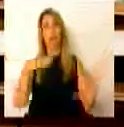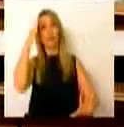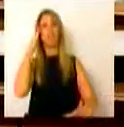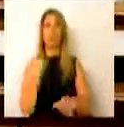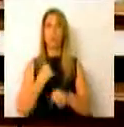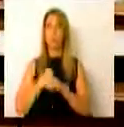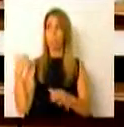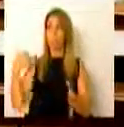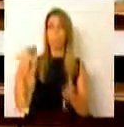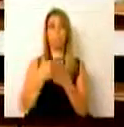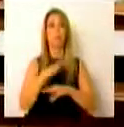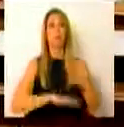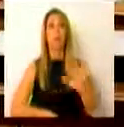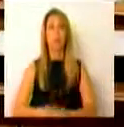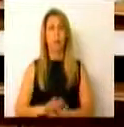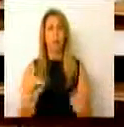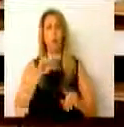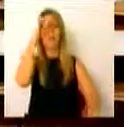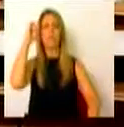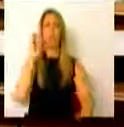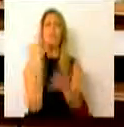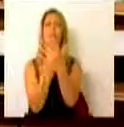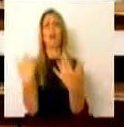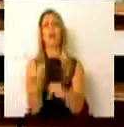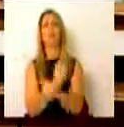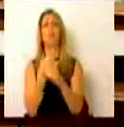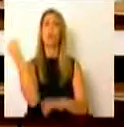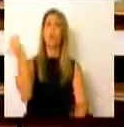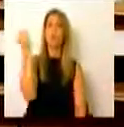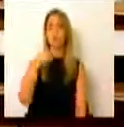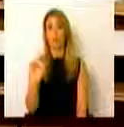vir a realizar, longe de dificultar a tarefa dessas instituições,